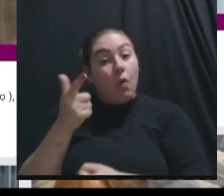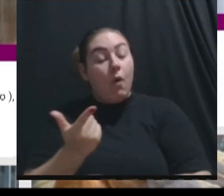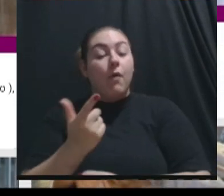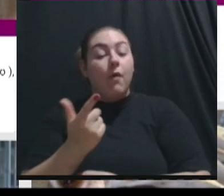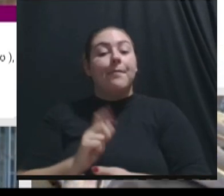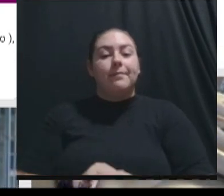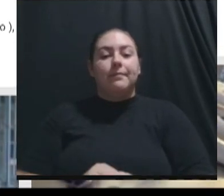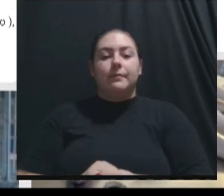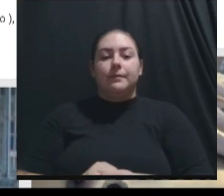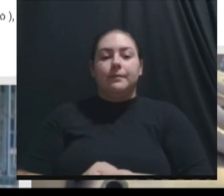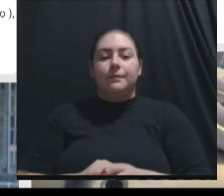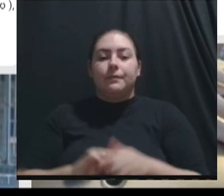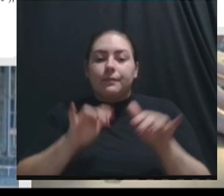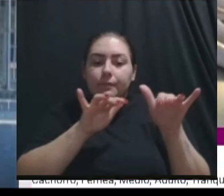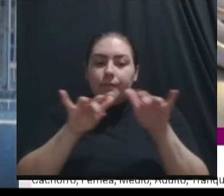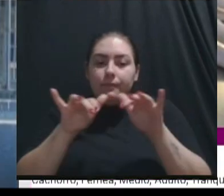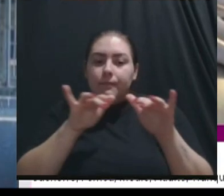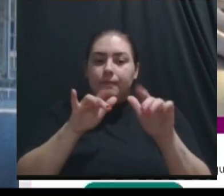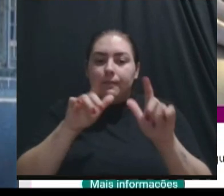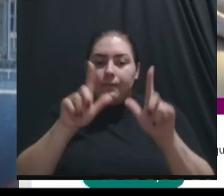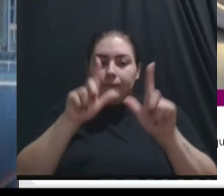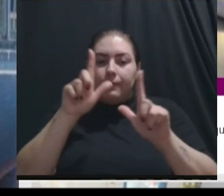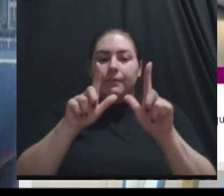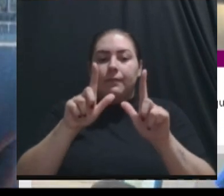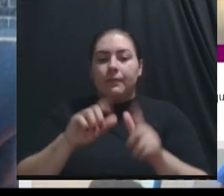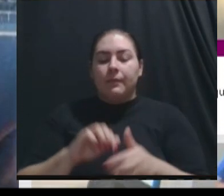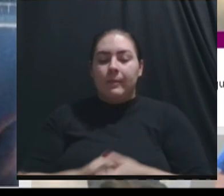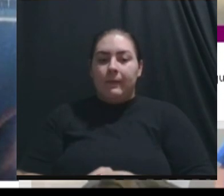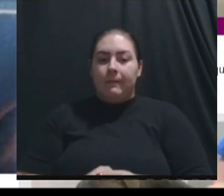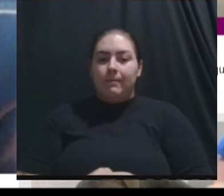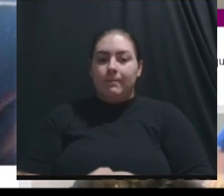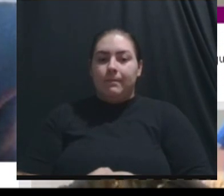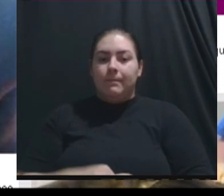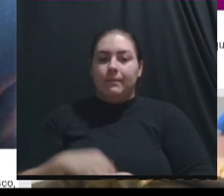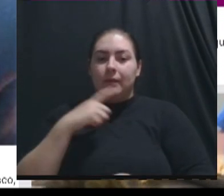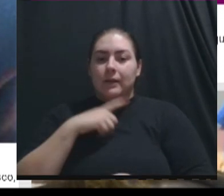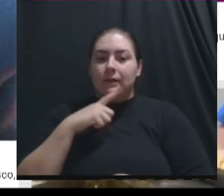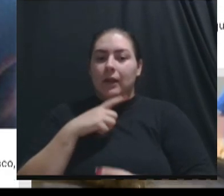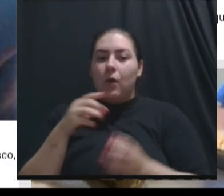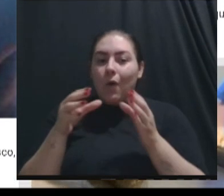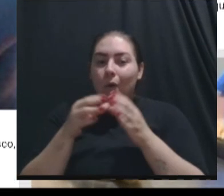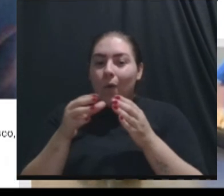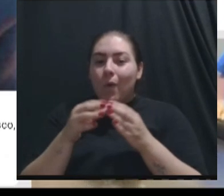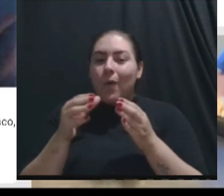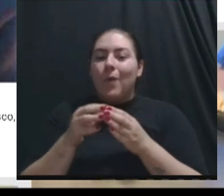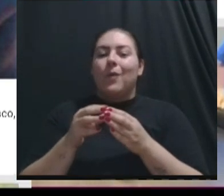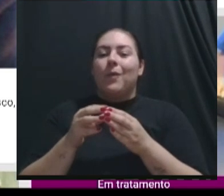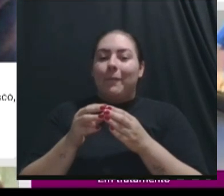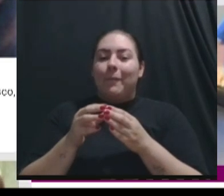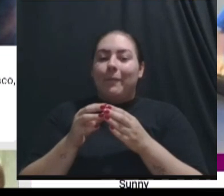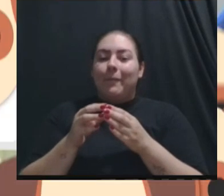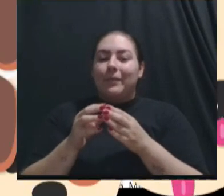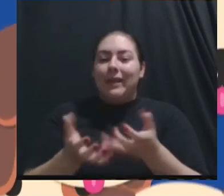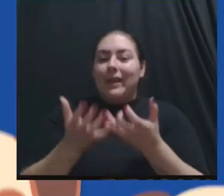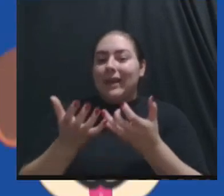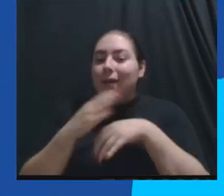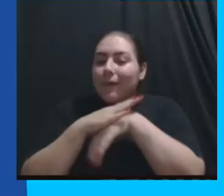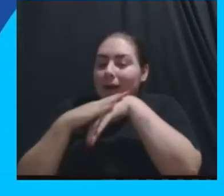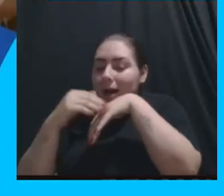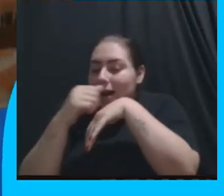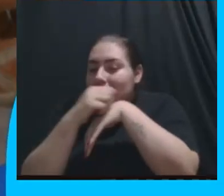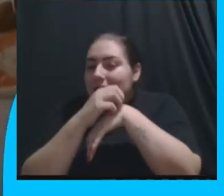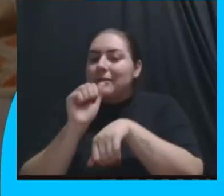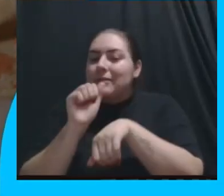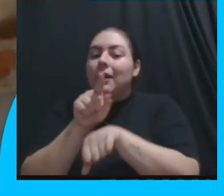Animal Campinas. Tem uma turminha cheinha de carinho esperando por você.